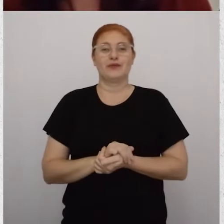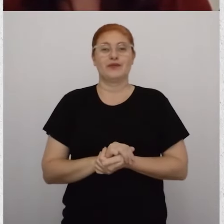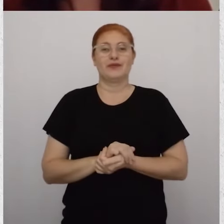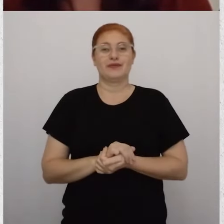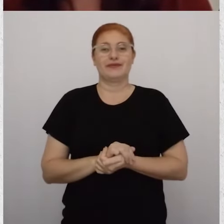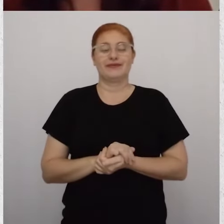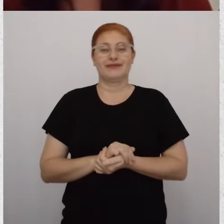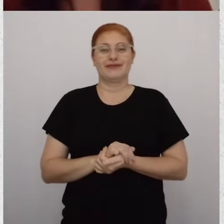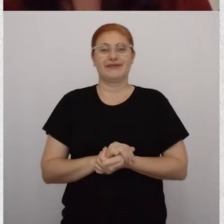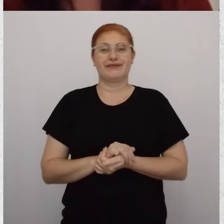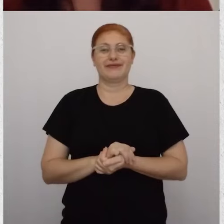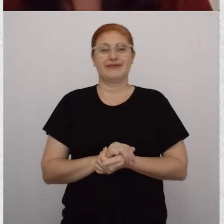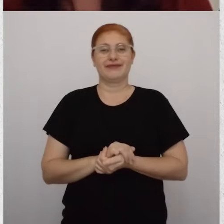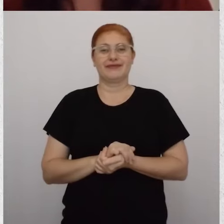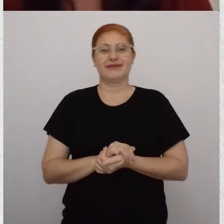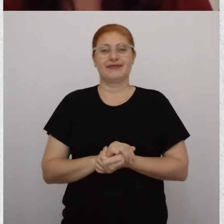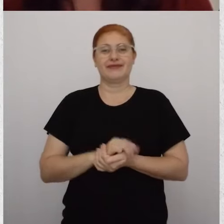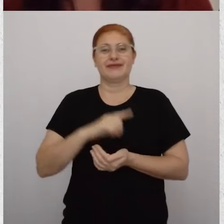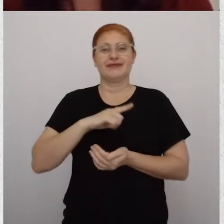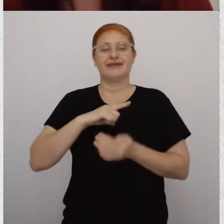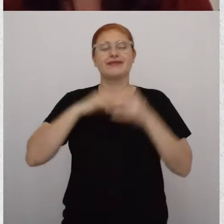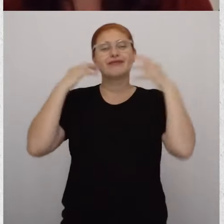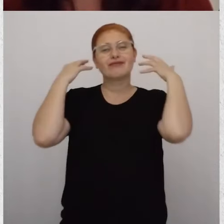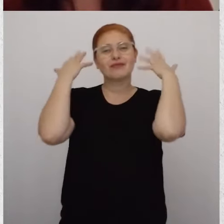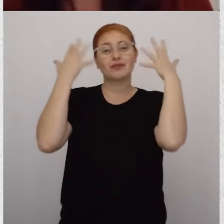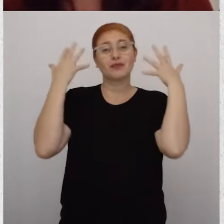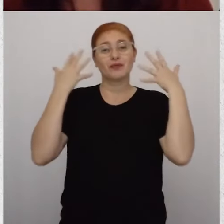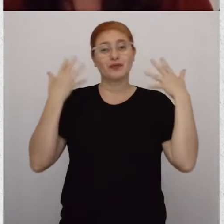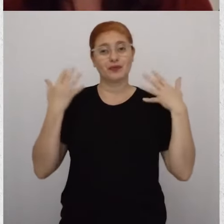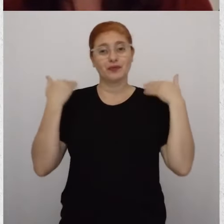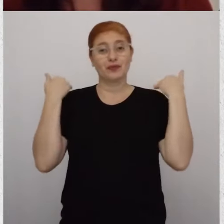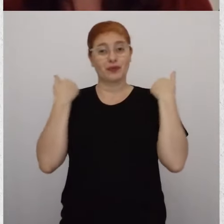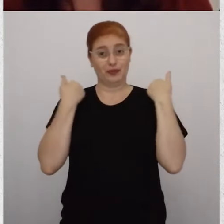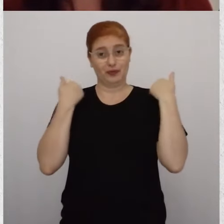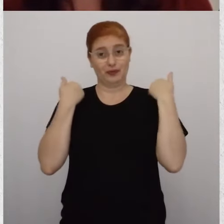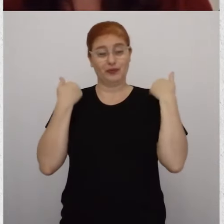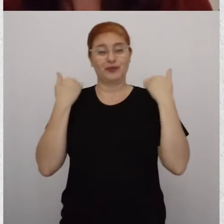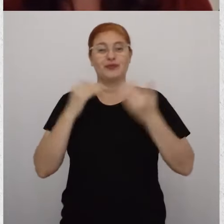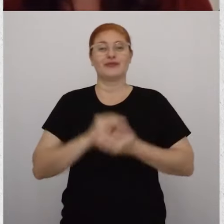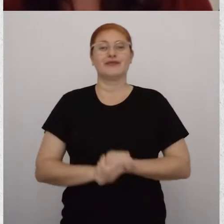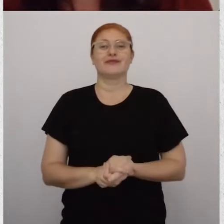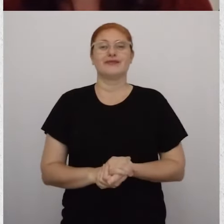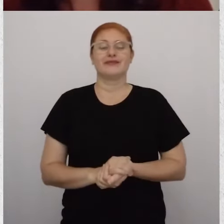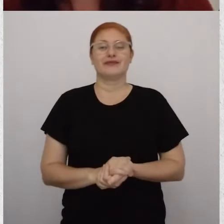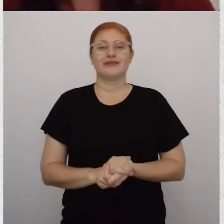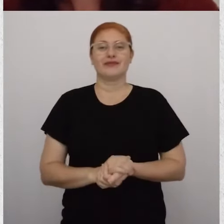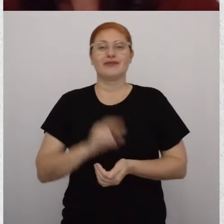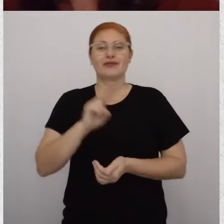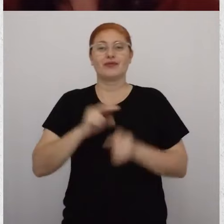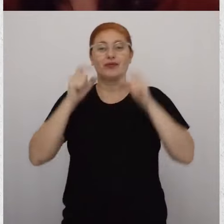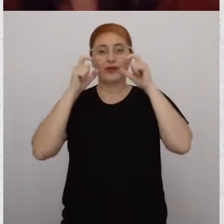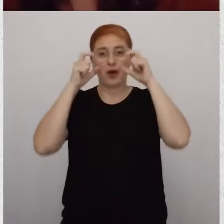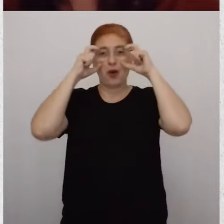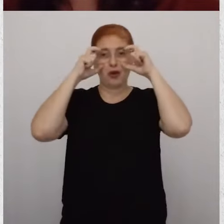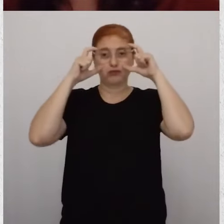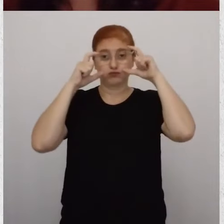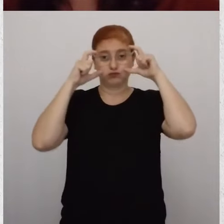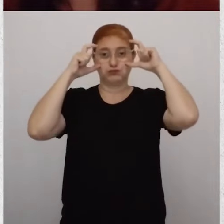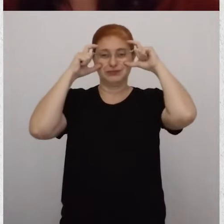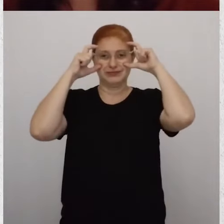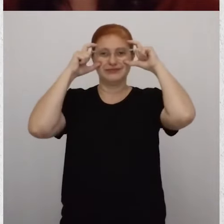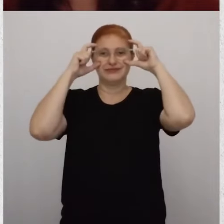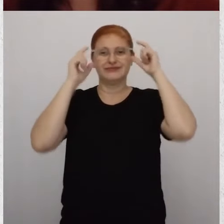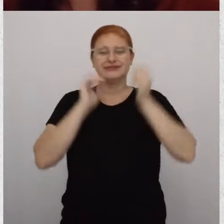ela tem os cabelos levemente cacheados, também na altura dos ombros, e usa um óculos grande,